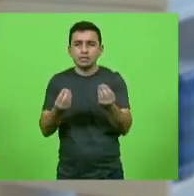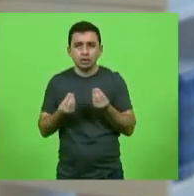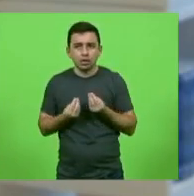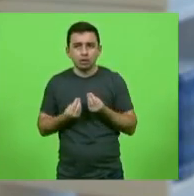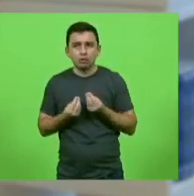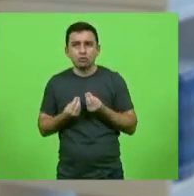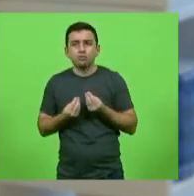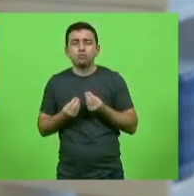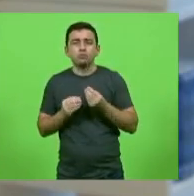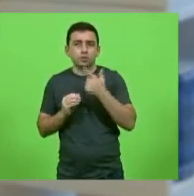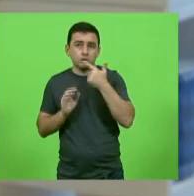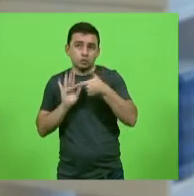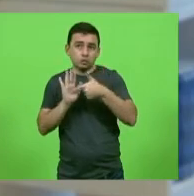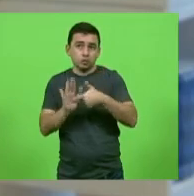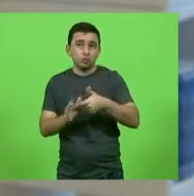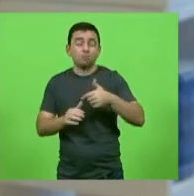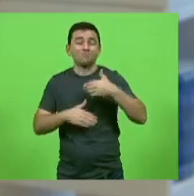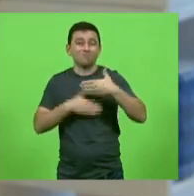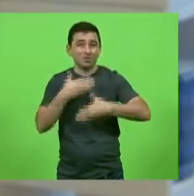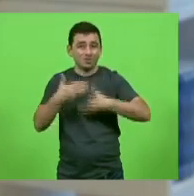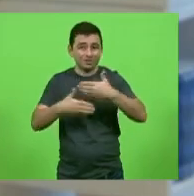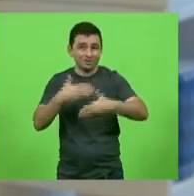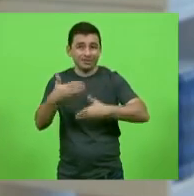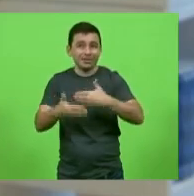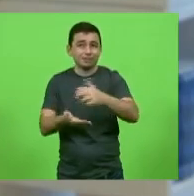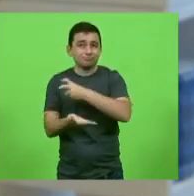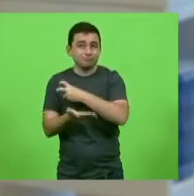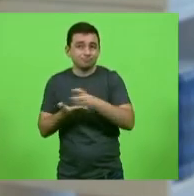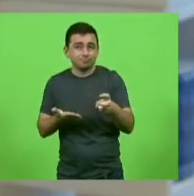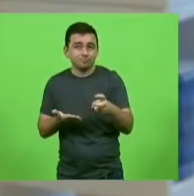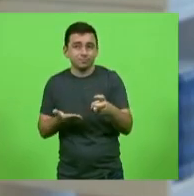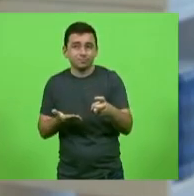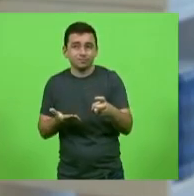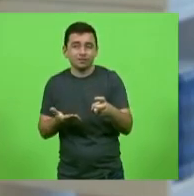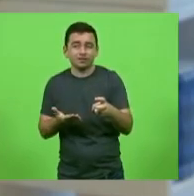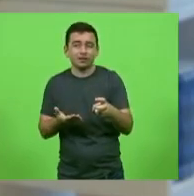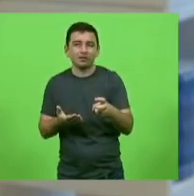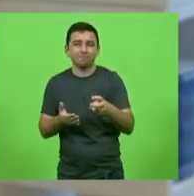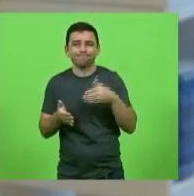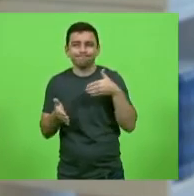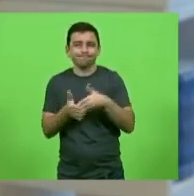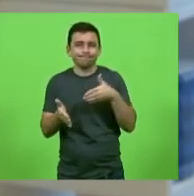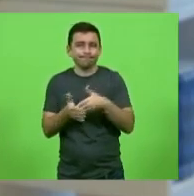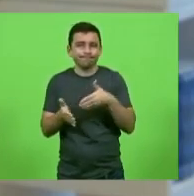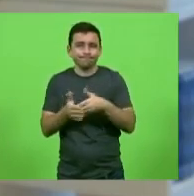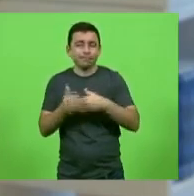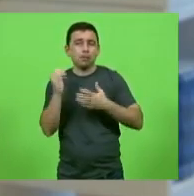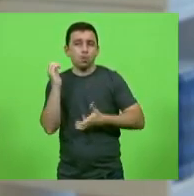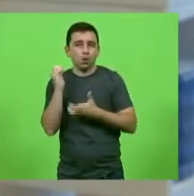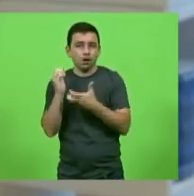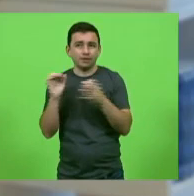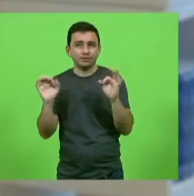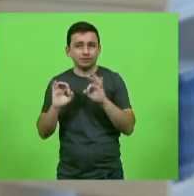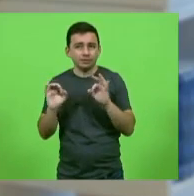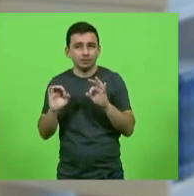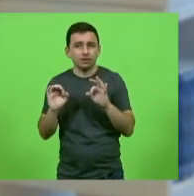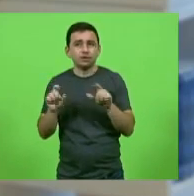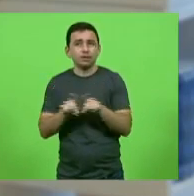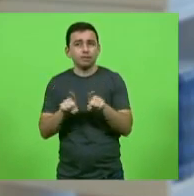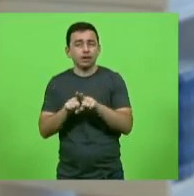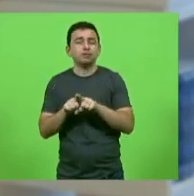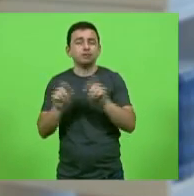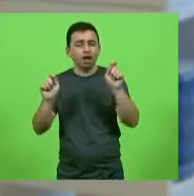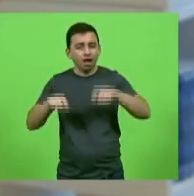denúncia no processo de impeachment não se restringe à admissão meramente burocrática, cabendo-lhes, inclusive, a faculdade de rejeitá-la